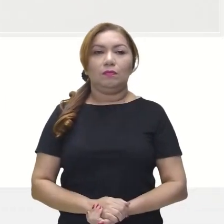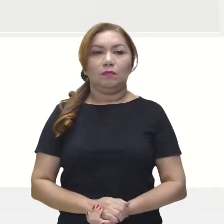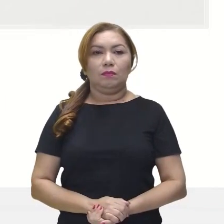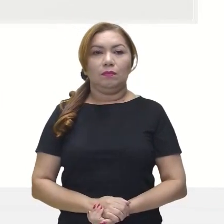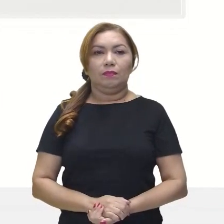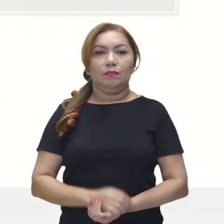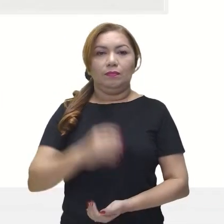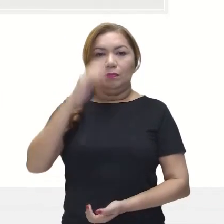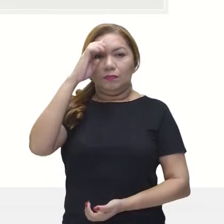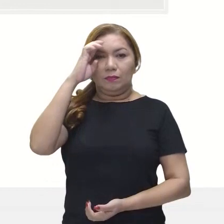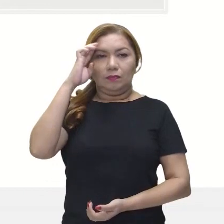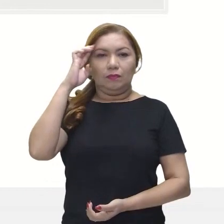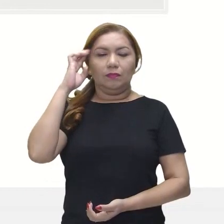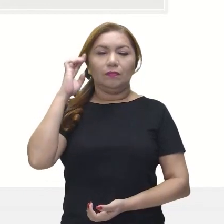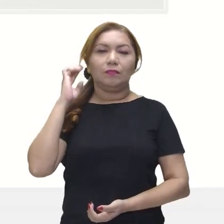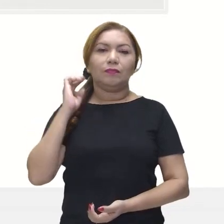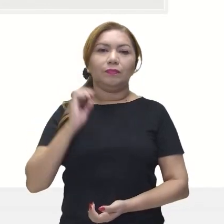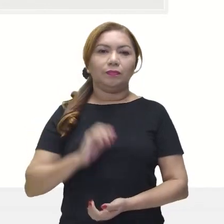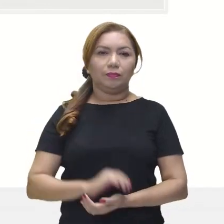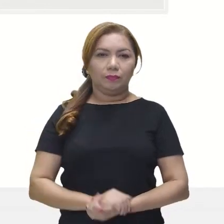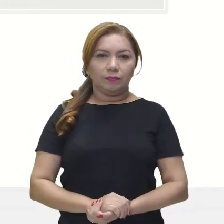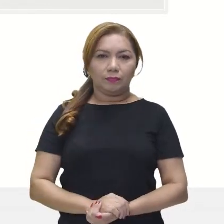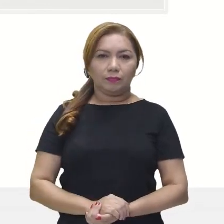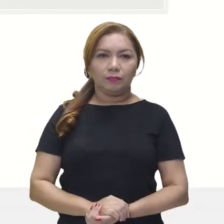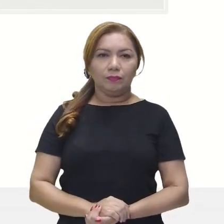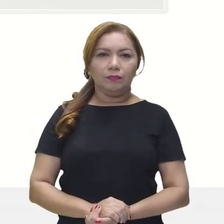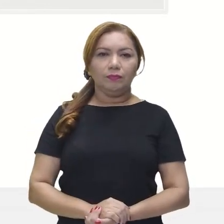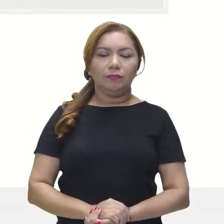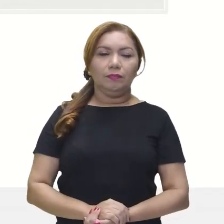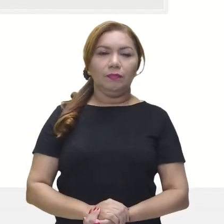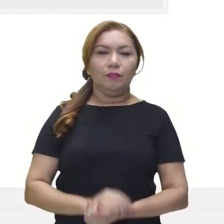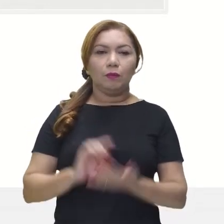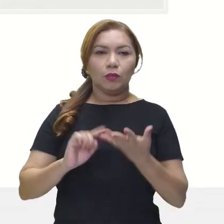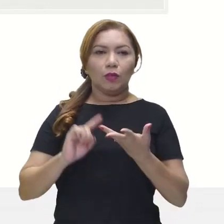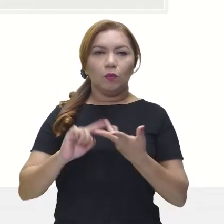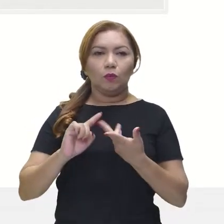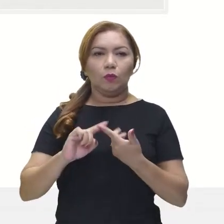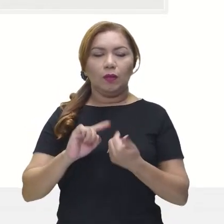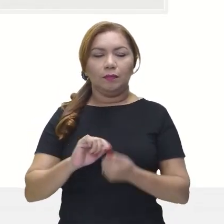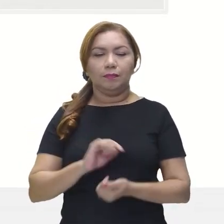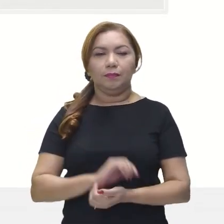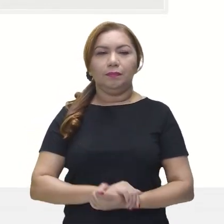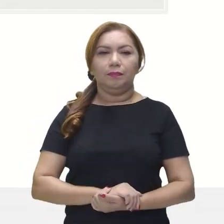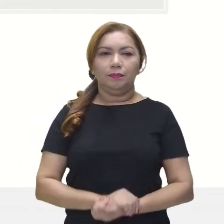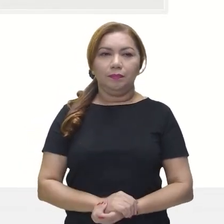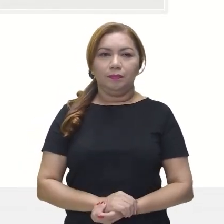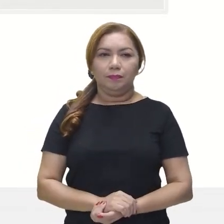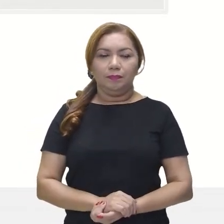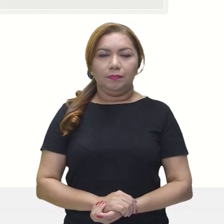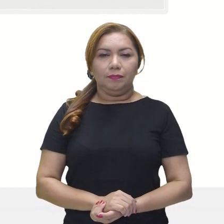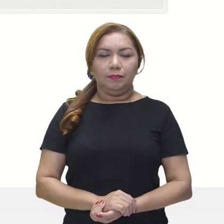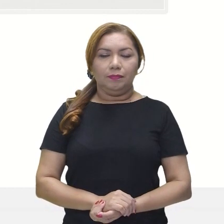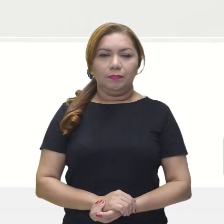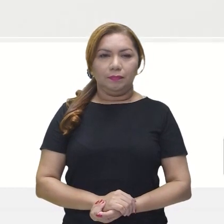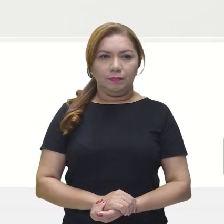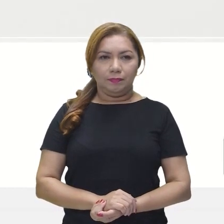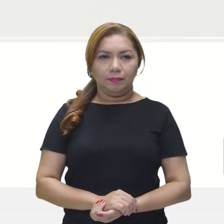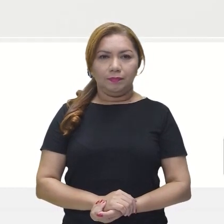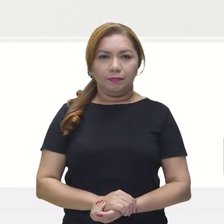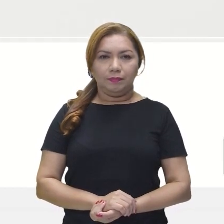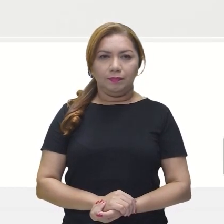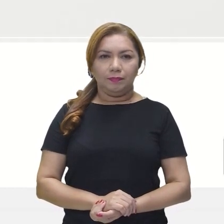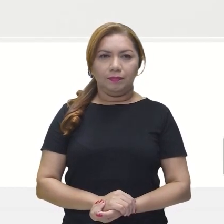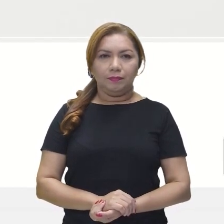o nosso querido e vamos fazer o cálculo. Gente, a gente pode pegar, nós